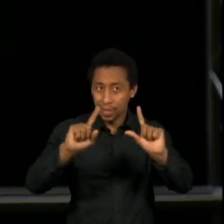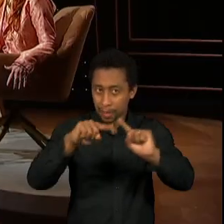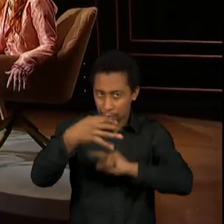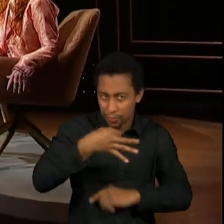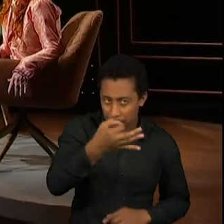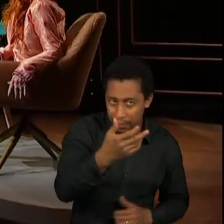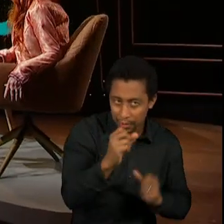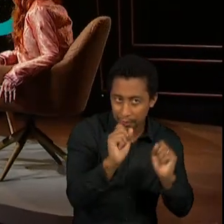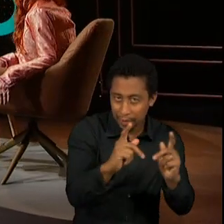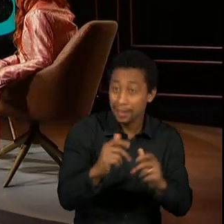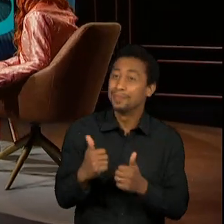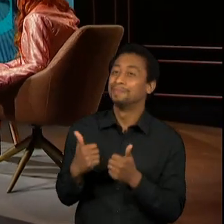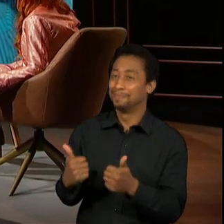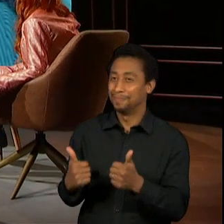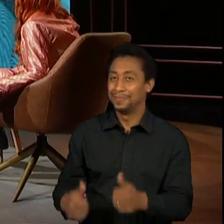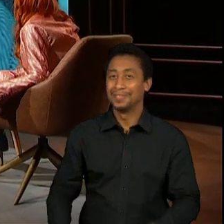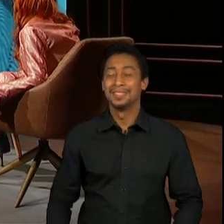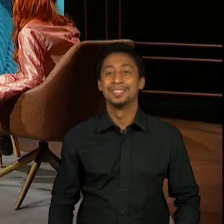Sim.